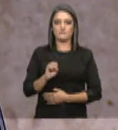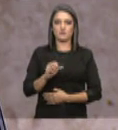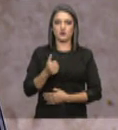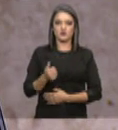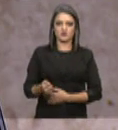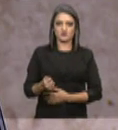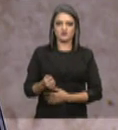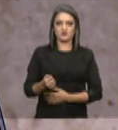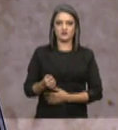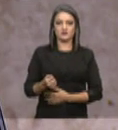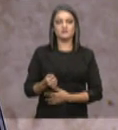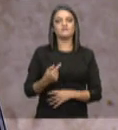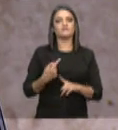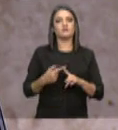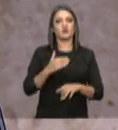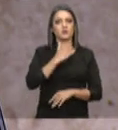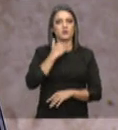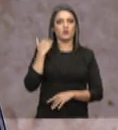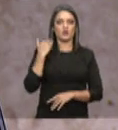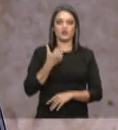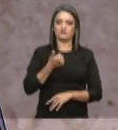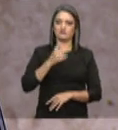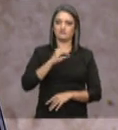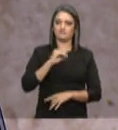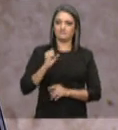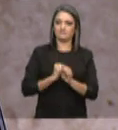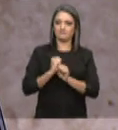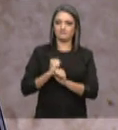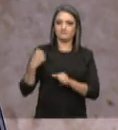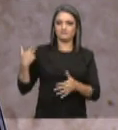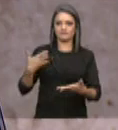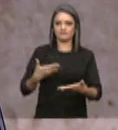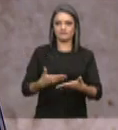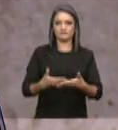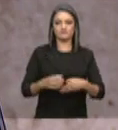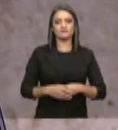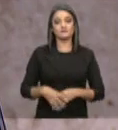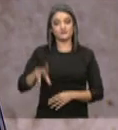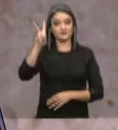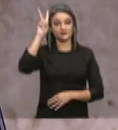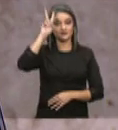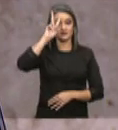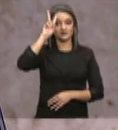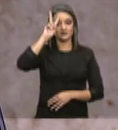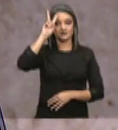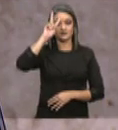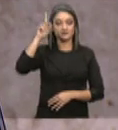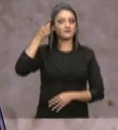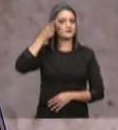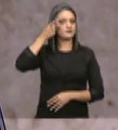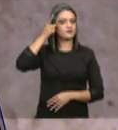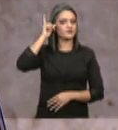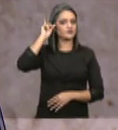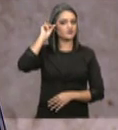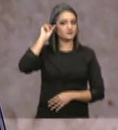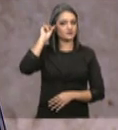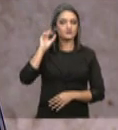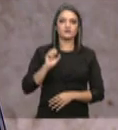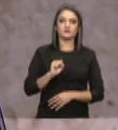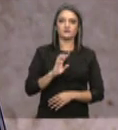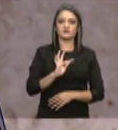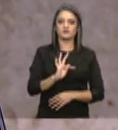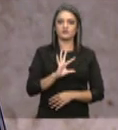do seu falecimento permito me lembrar que ontem este Supremo Tribunal